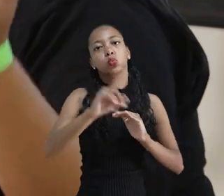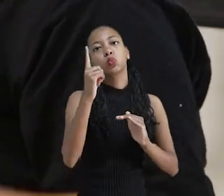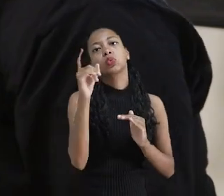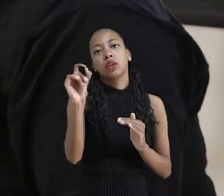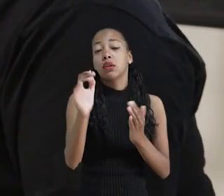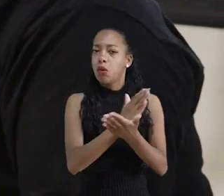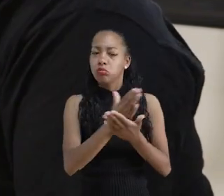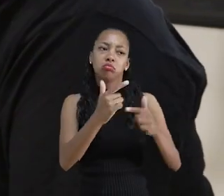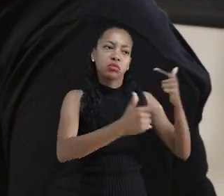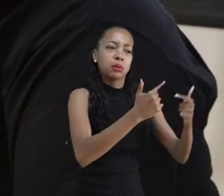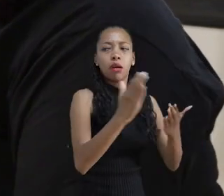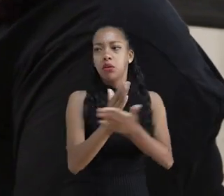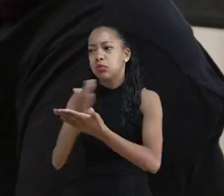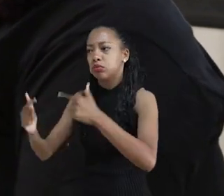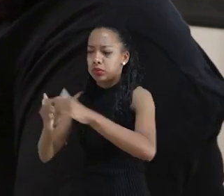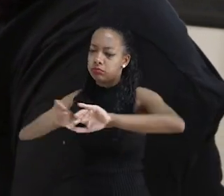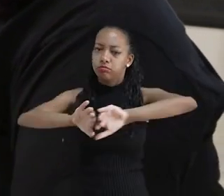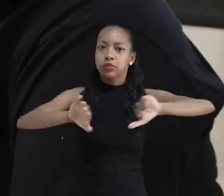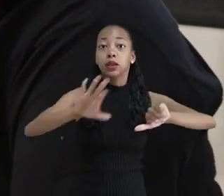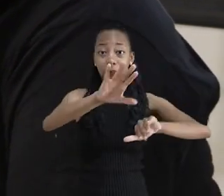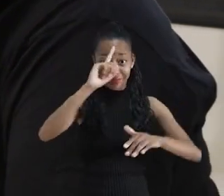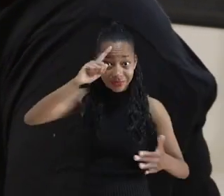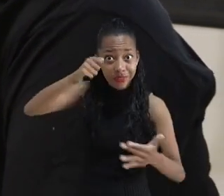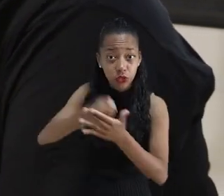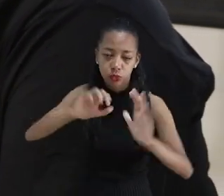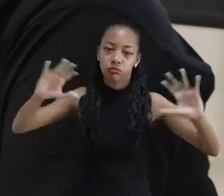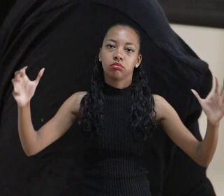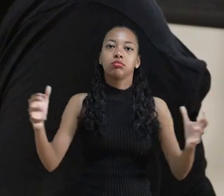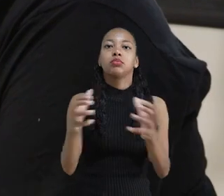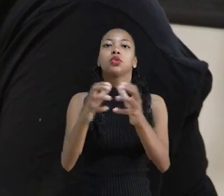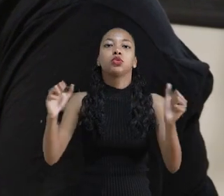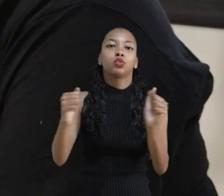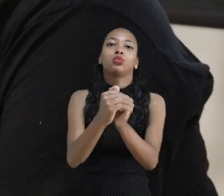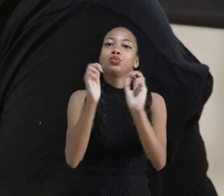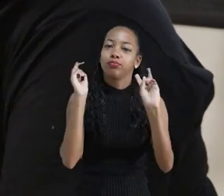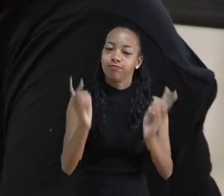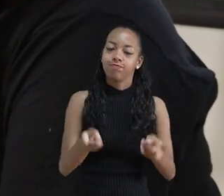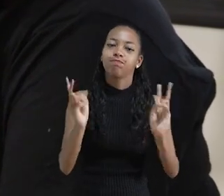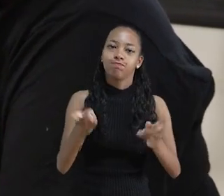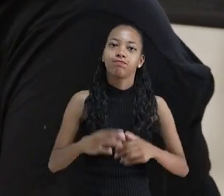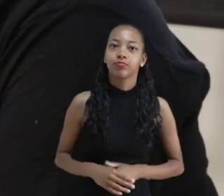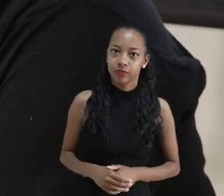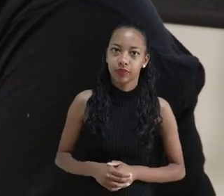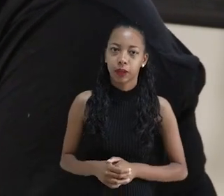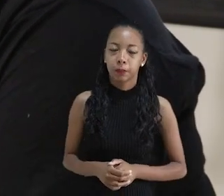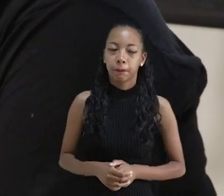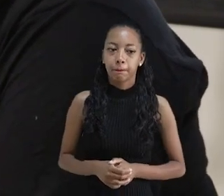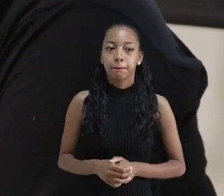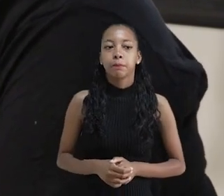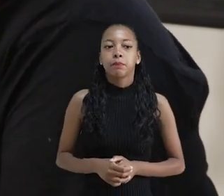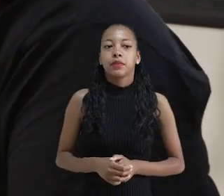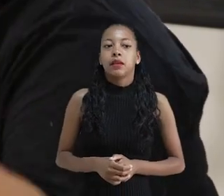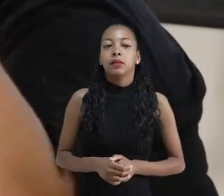ao longo desses anos a gente vê eh essas obras sendo construídas essas sérias paraos in guet metragem